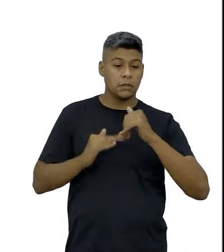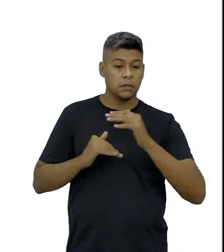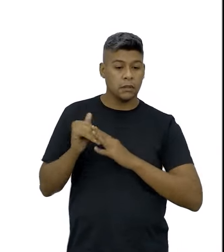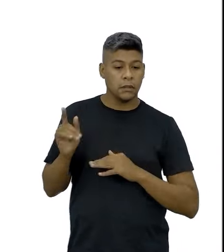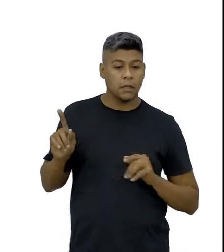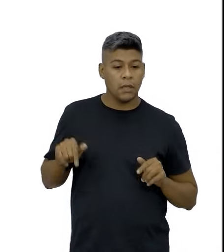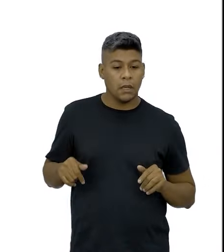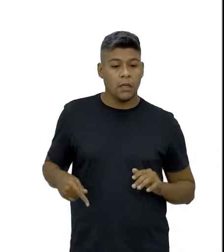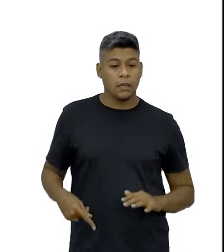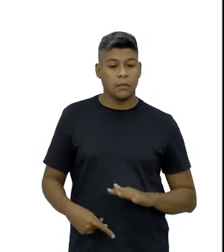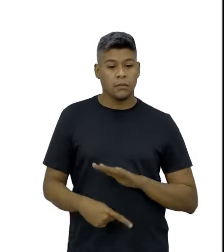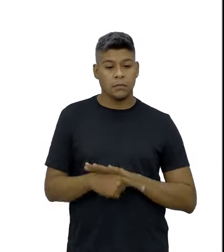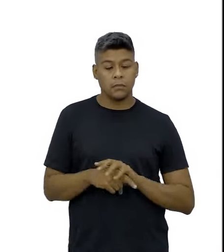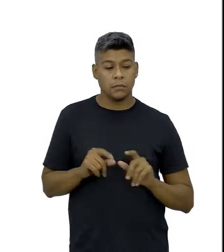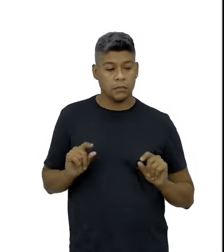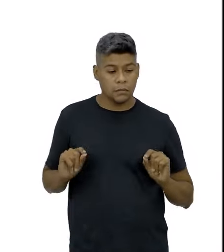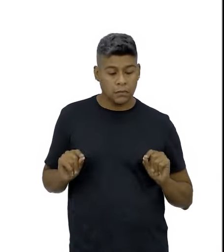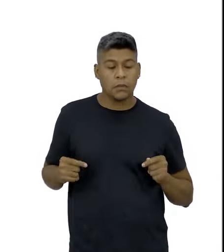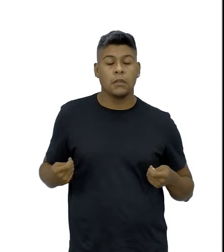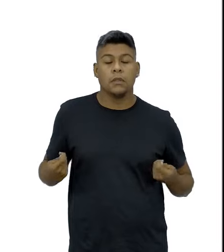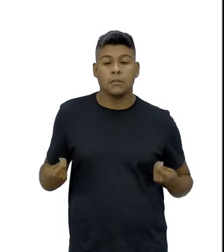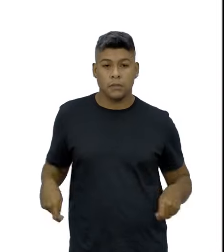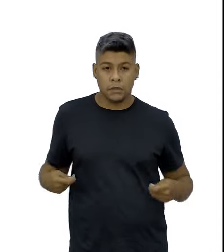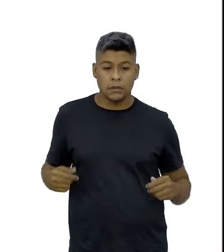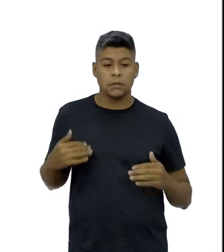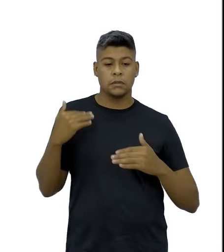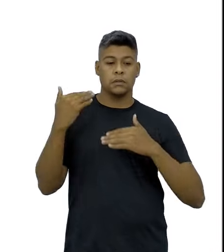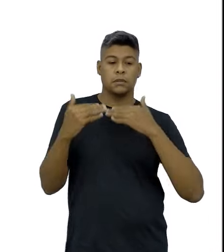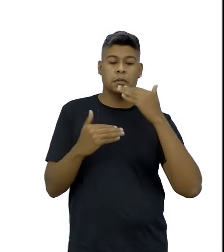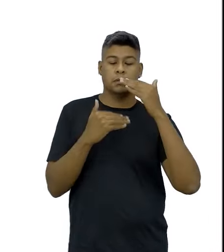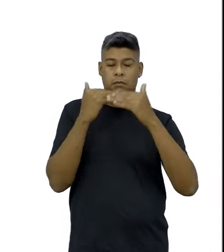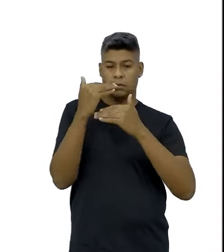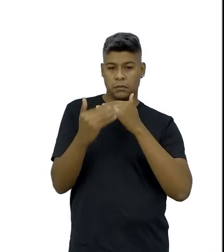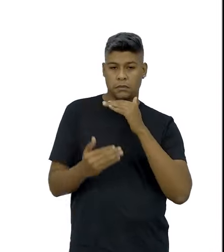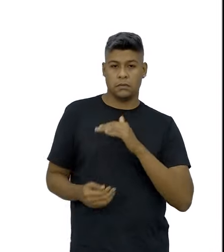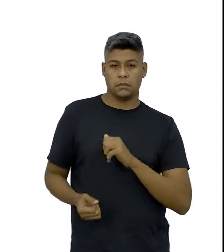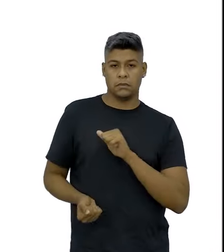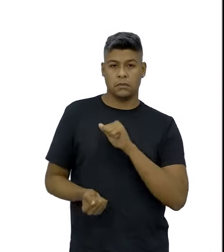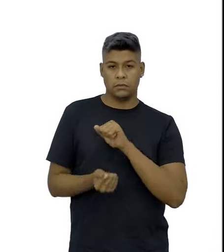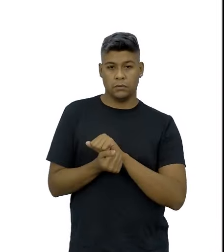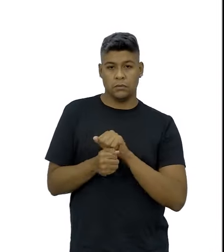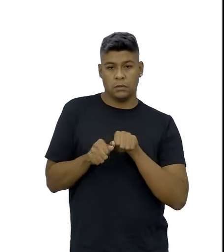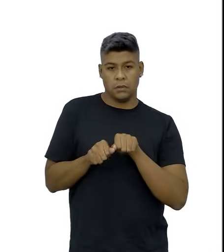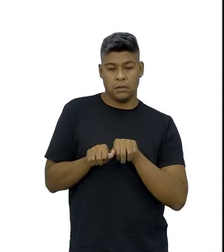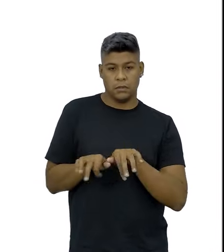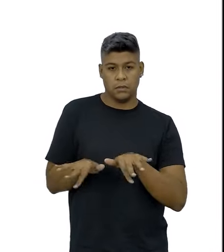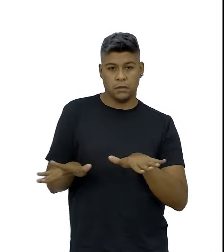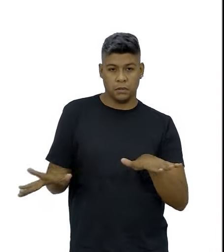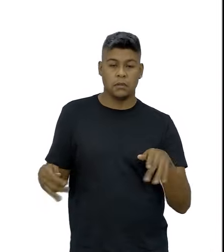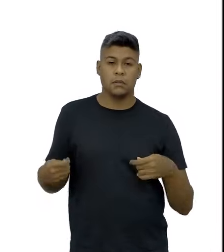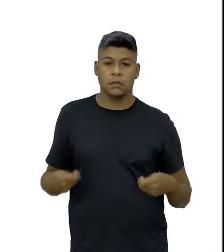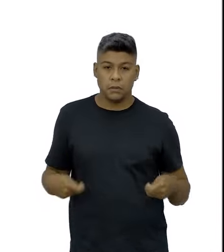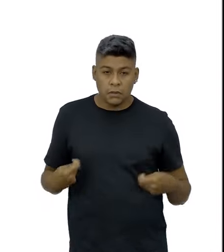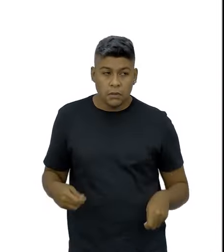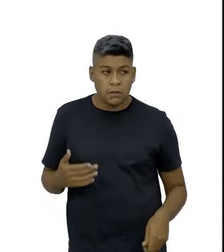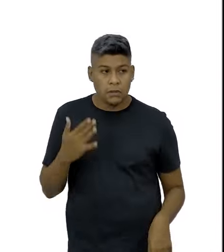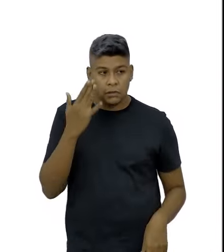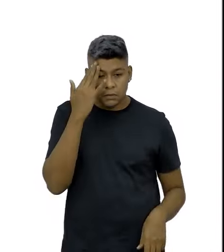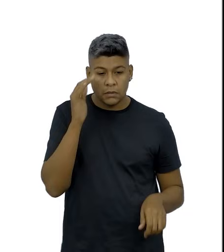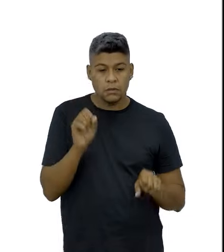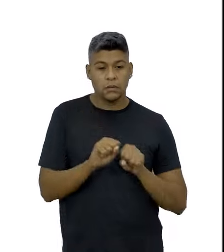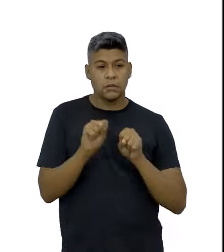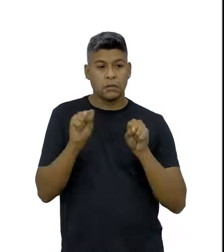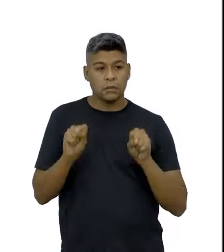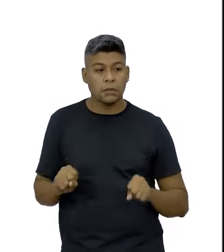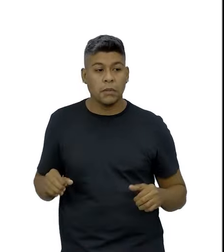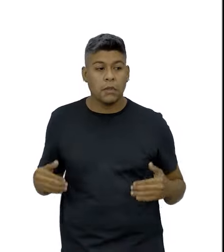um procedimento que os estudantes precisam desenvolver por meio do qual ampliarão suas possibilidades de compreender